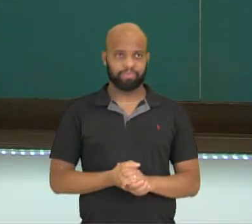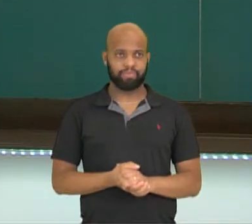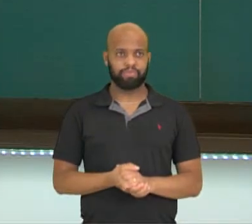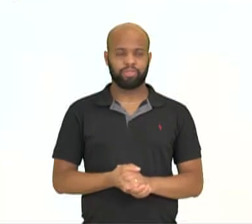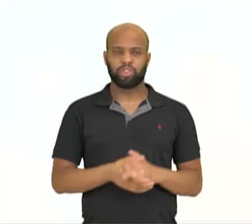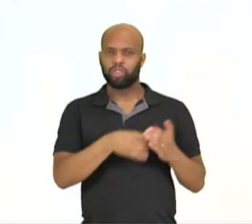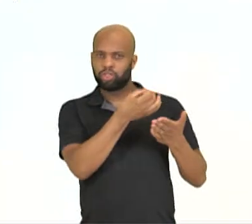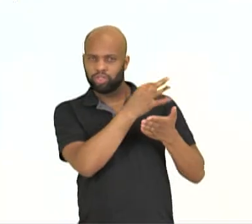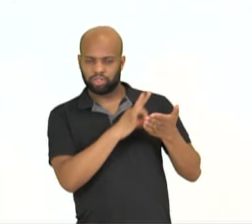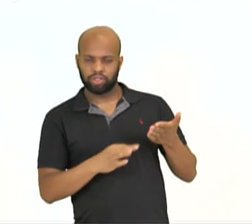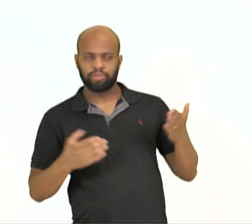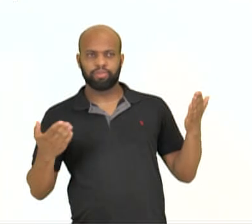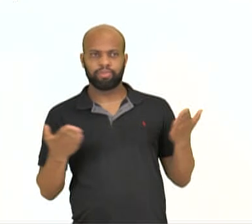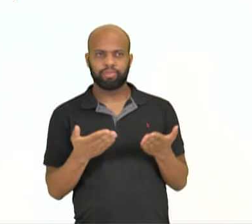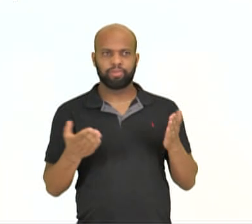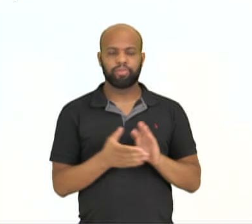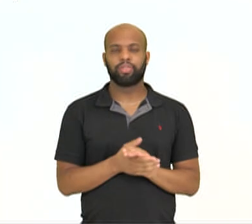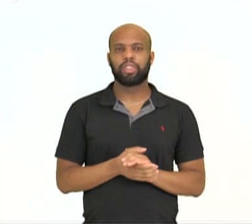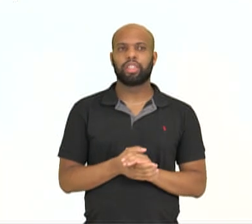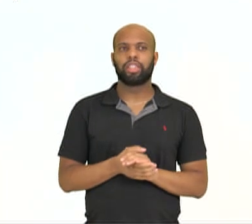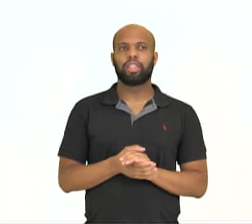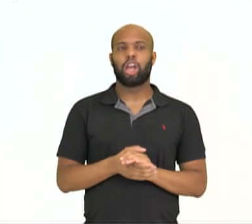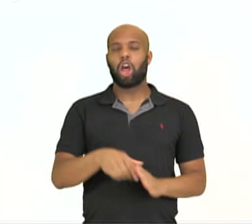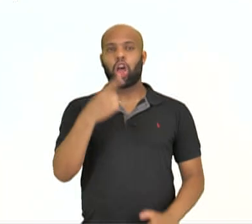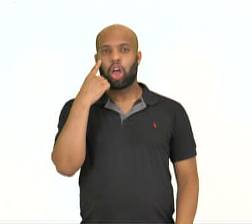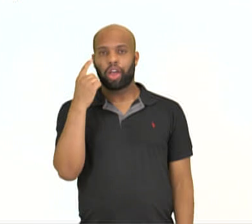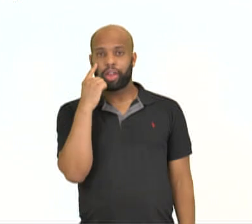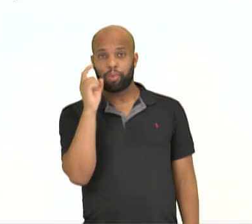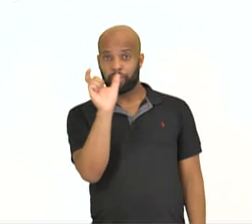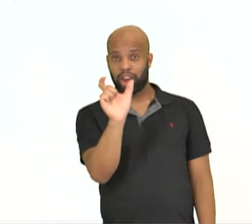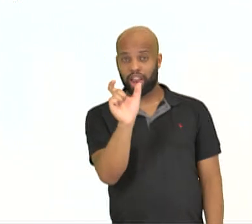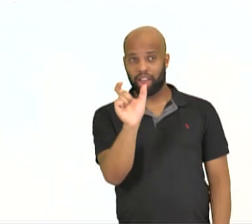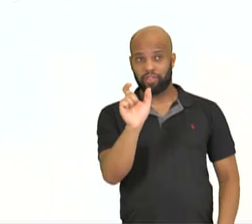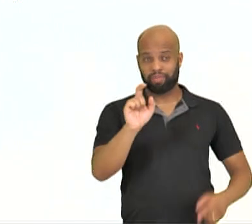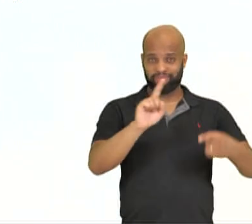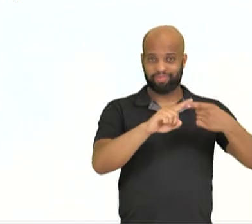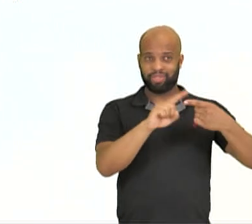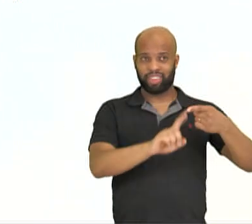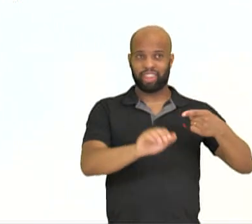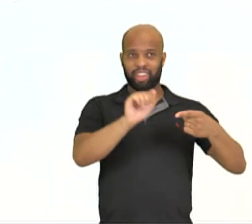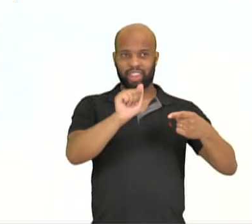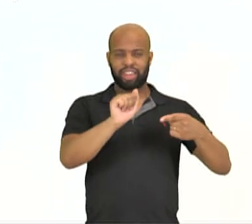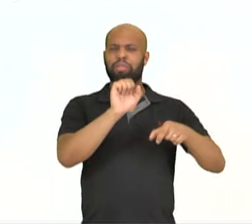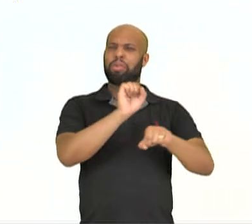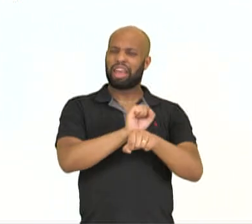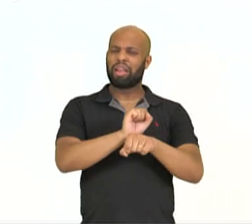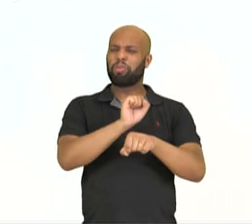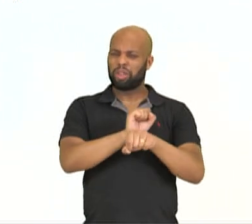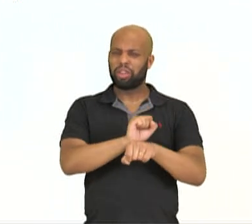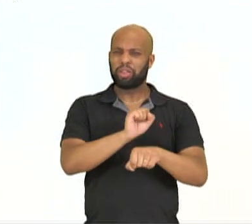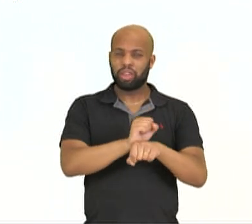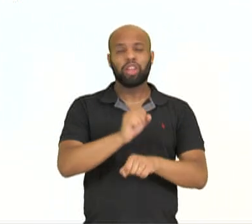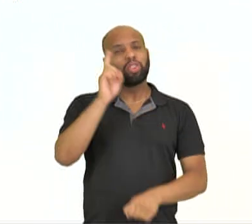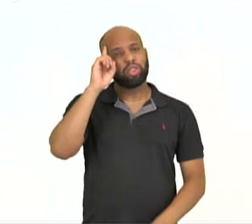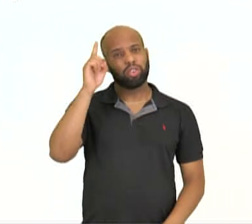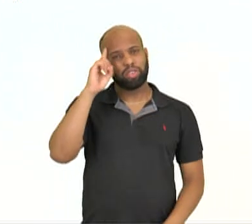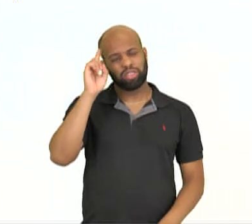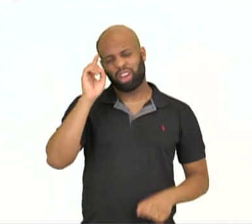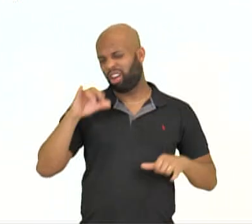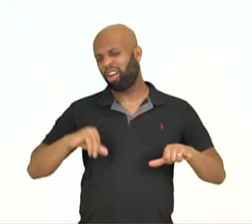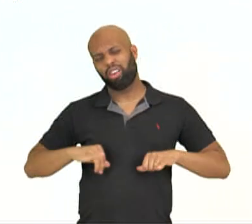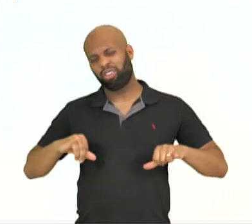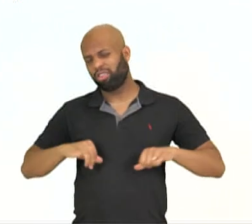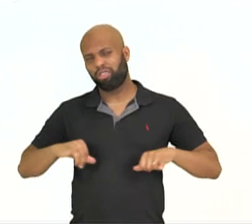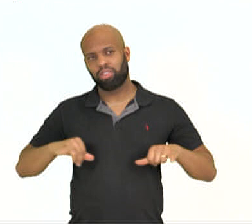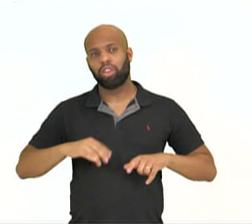Correção aqui, ó. Esperar a alternativa A todos os dias que o resultado saísse era muito desgastante